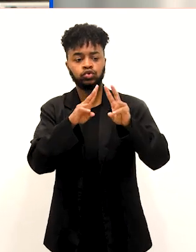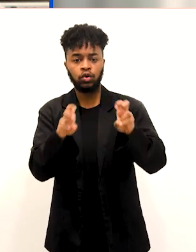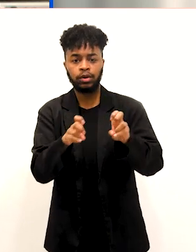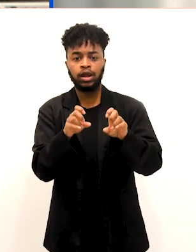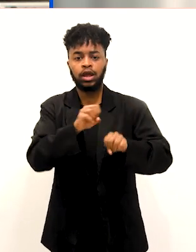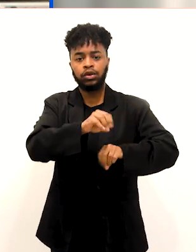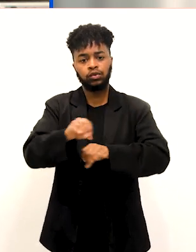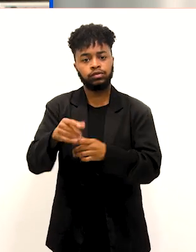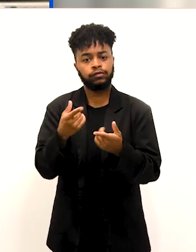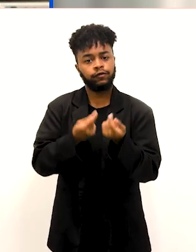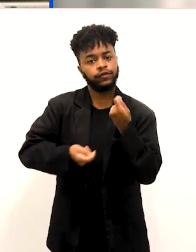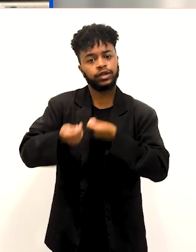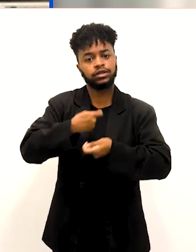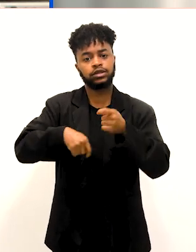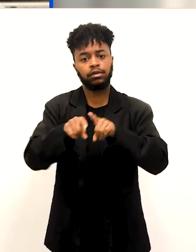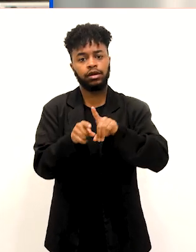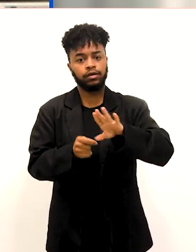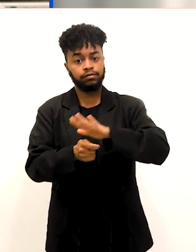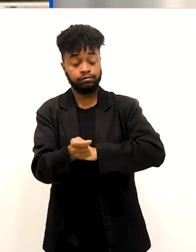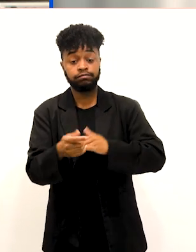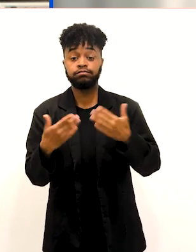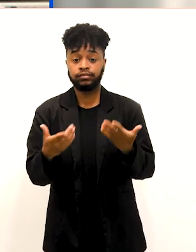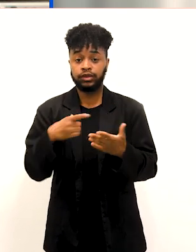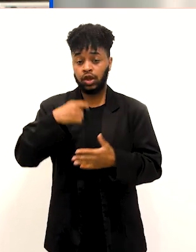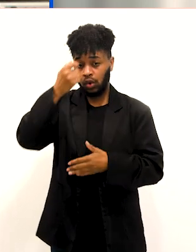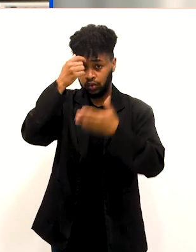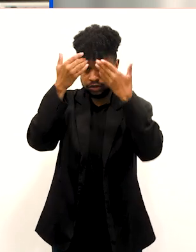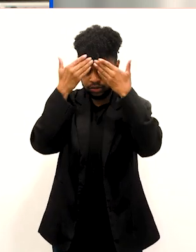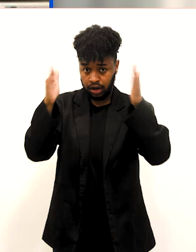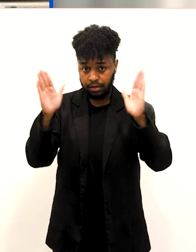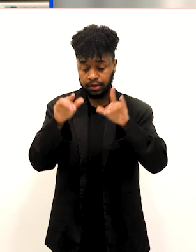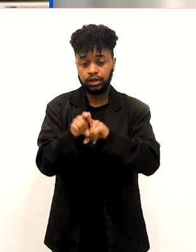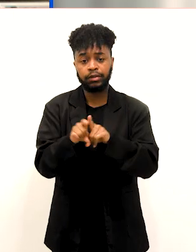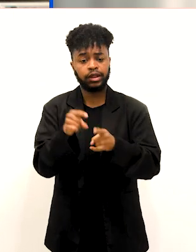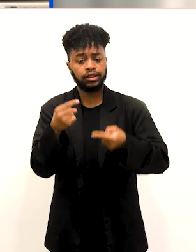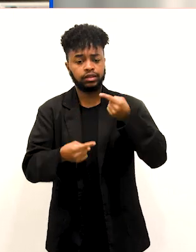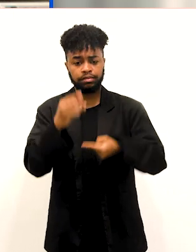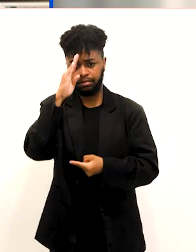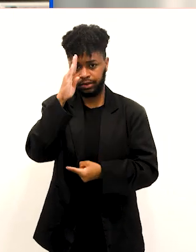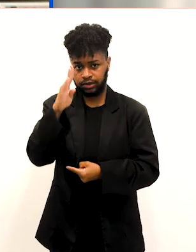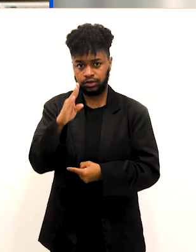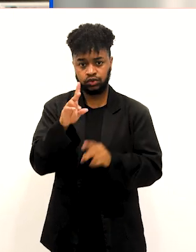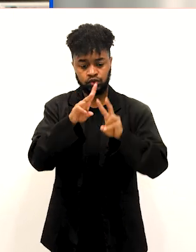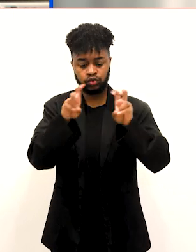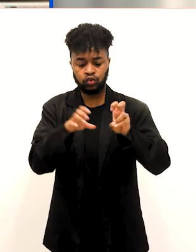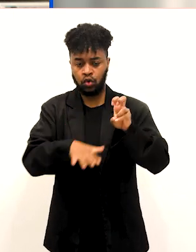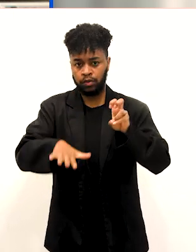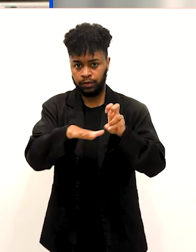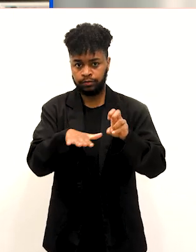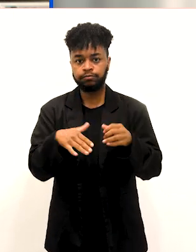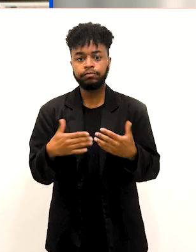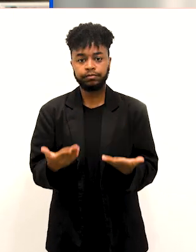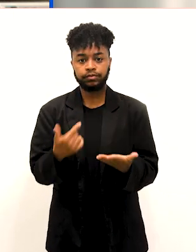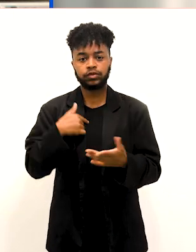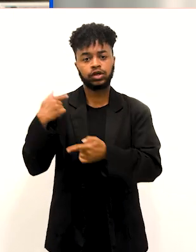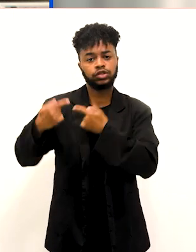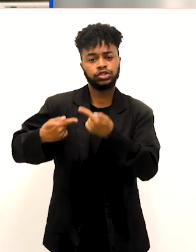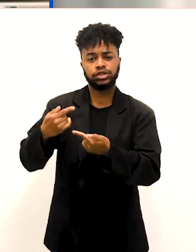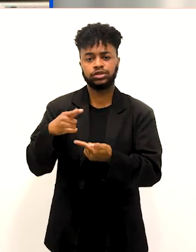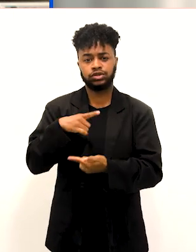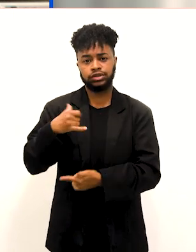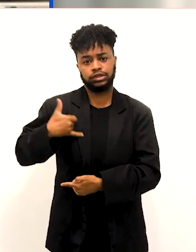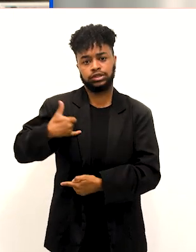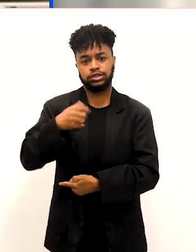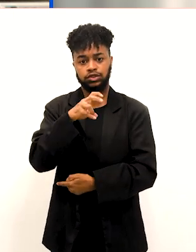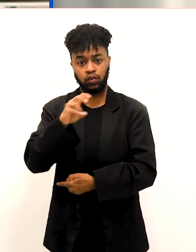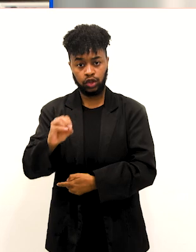financeira, investimentos. Então, houve uma expansão na consciência, uma expansão principalmente no debate sobre o assunto. Eu venho de uma geração, eu que estou na casa dos